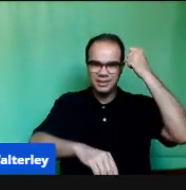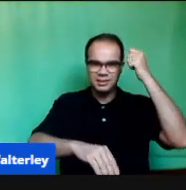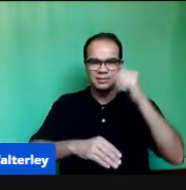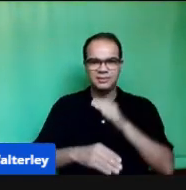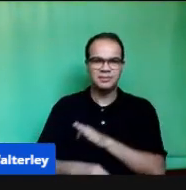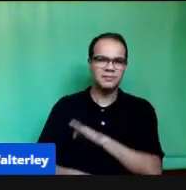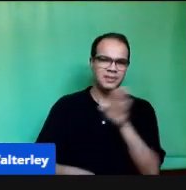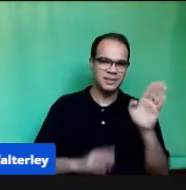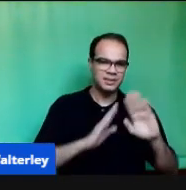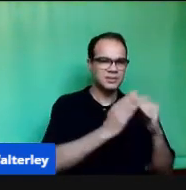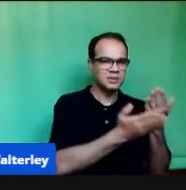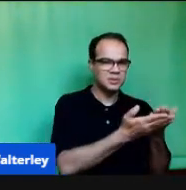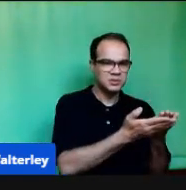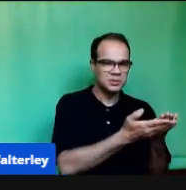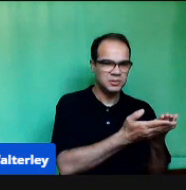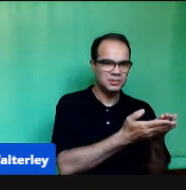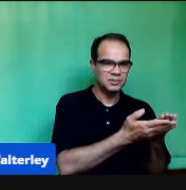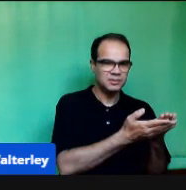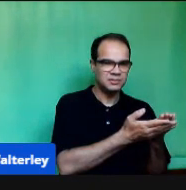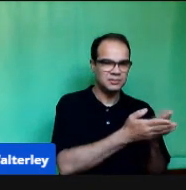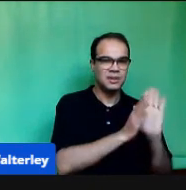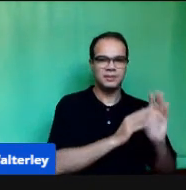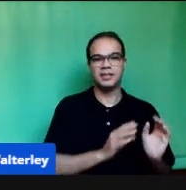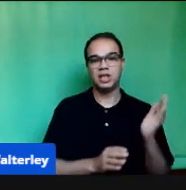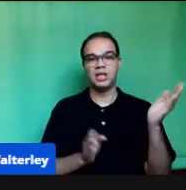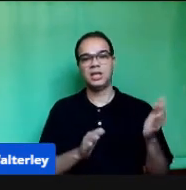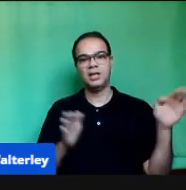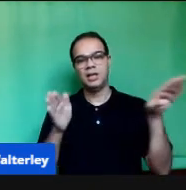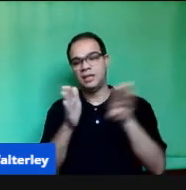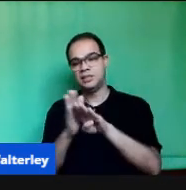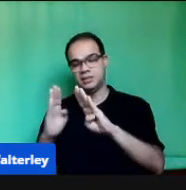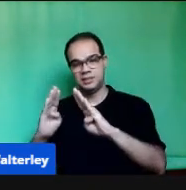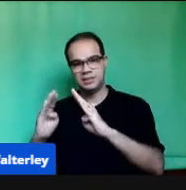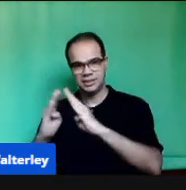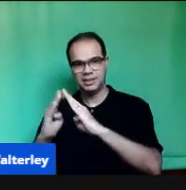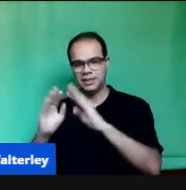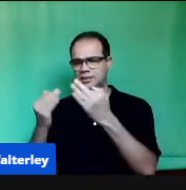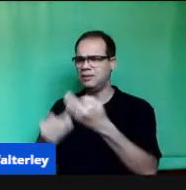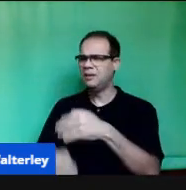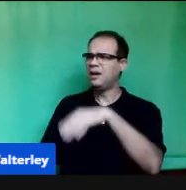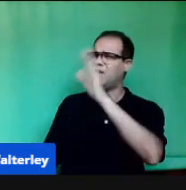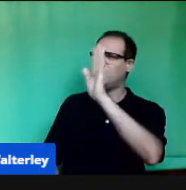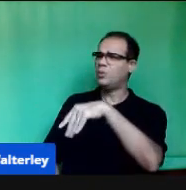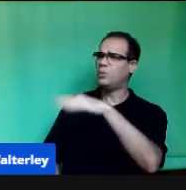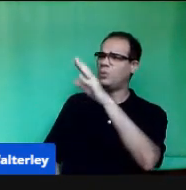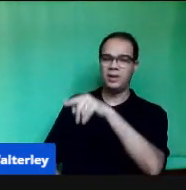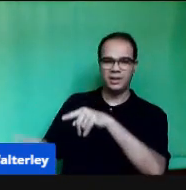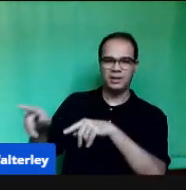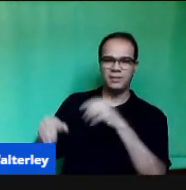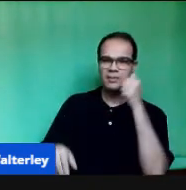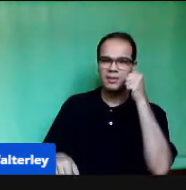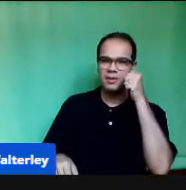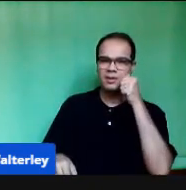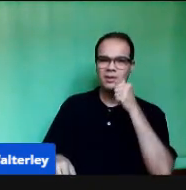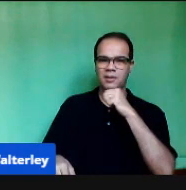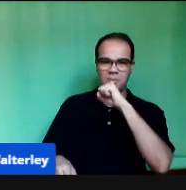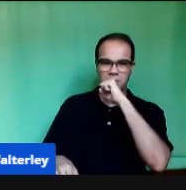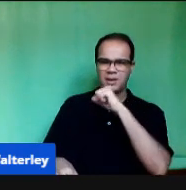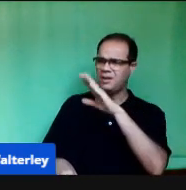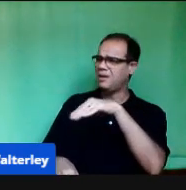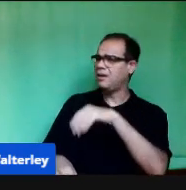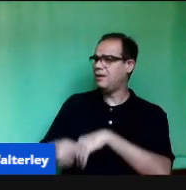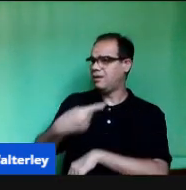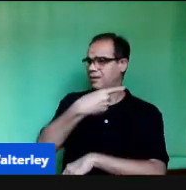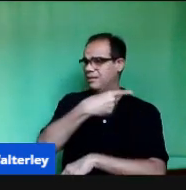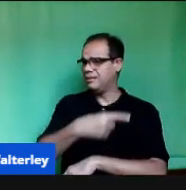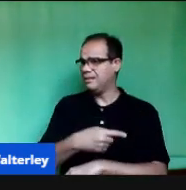eu possa falar para minha família que eu sofri racismo. Olha, pai, fui xingado, né? Não vou reproduzir aqui, escutei um termo